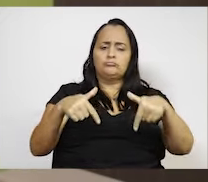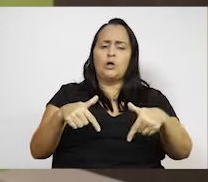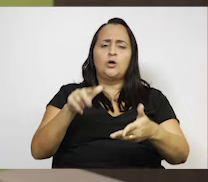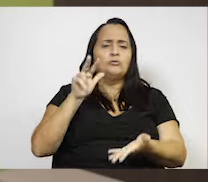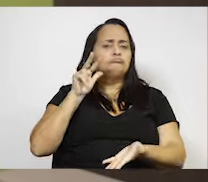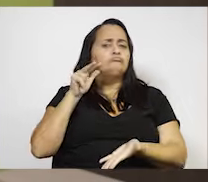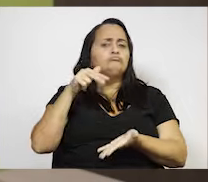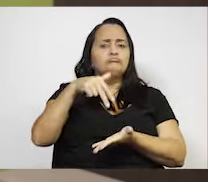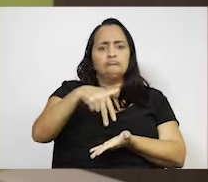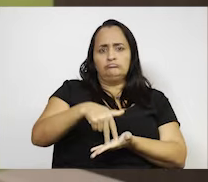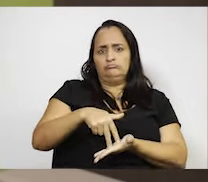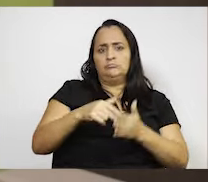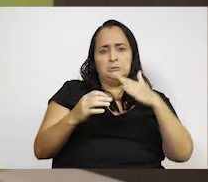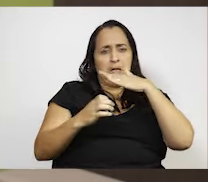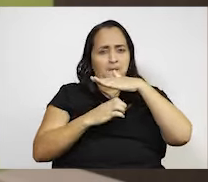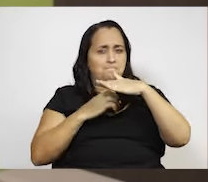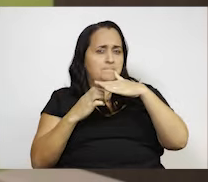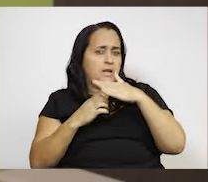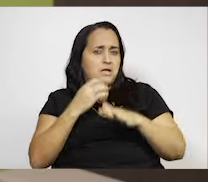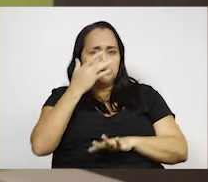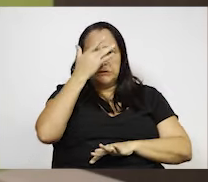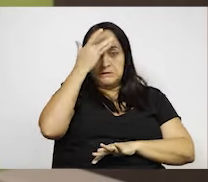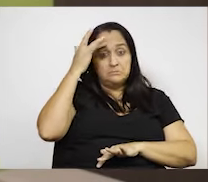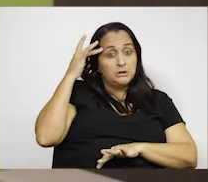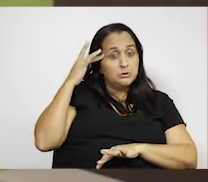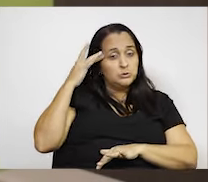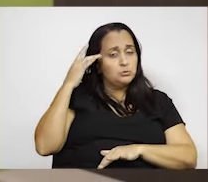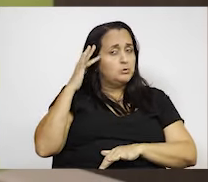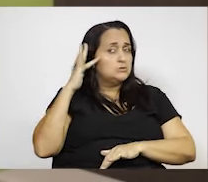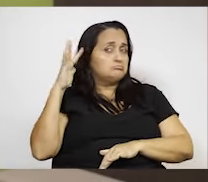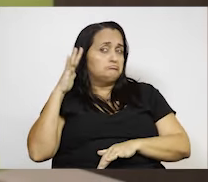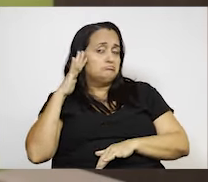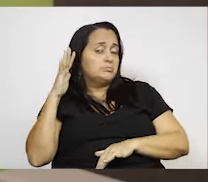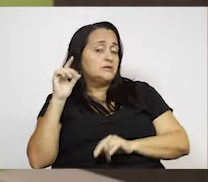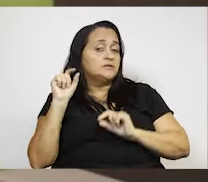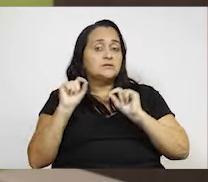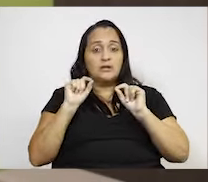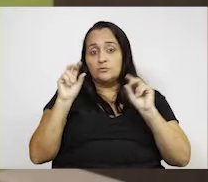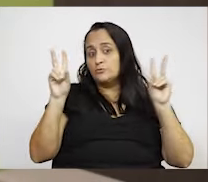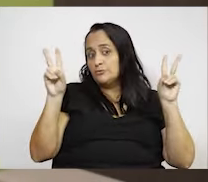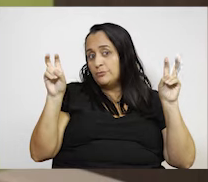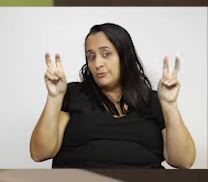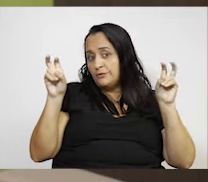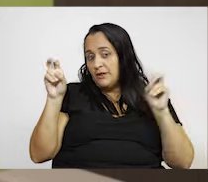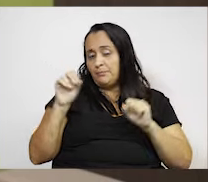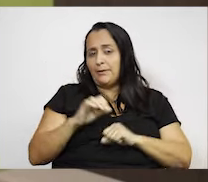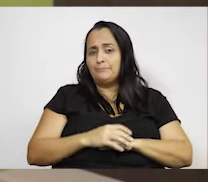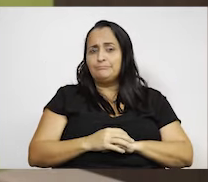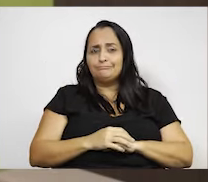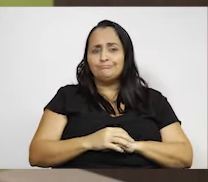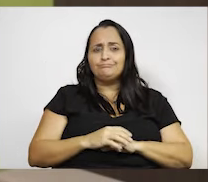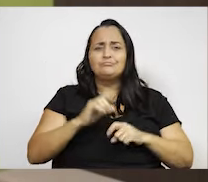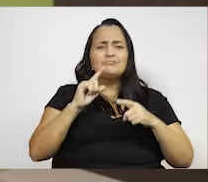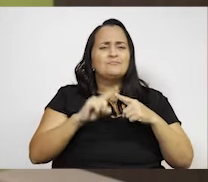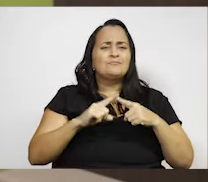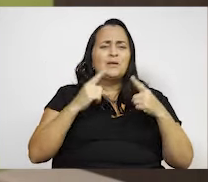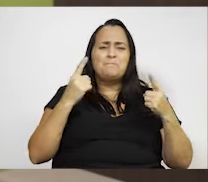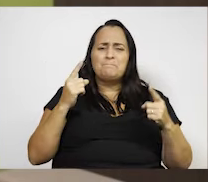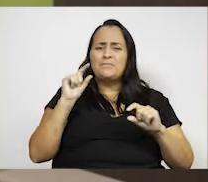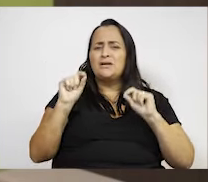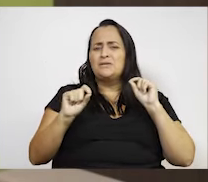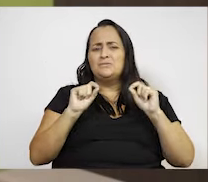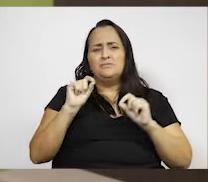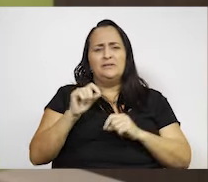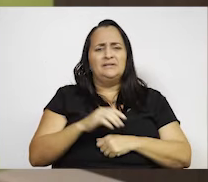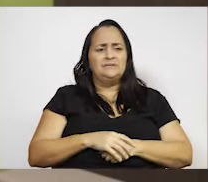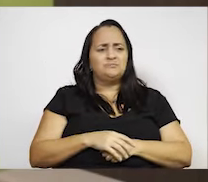posicionamento de certas pessoas em relação ao que eles estão pensando aí sobre os assuntos, né? Mas, independente do